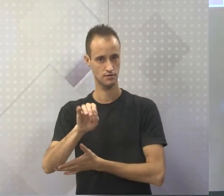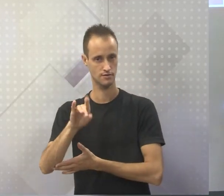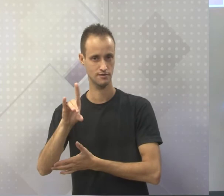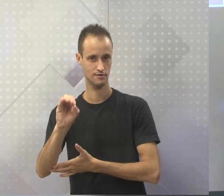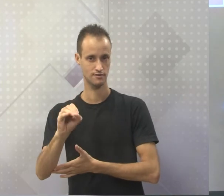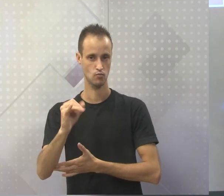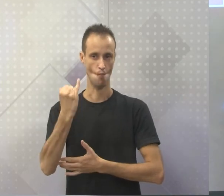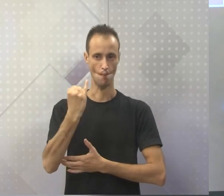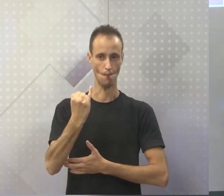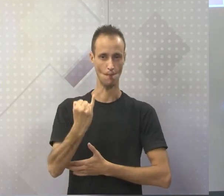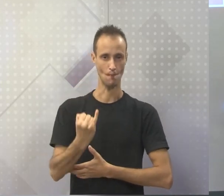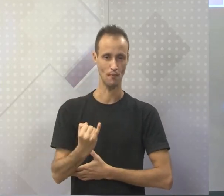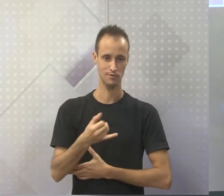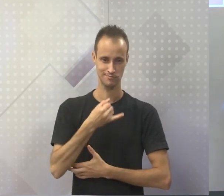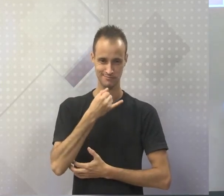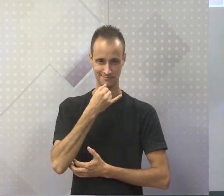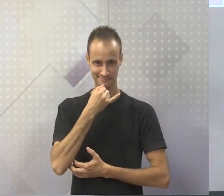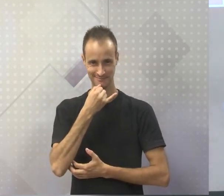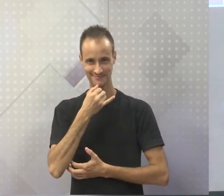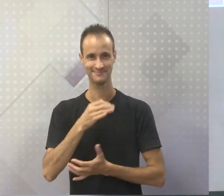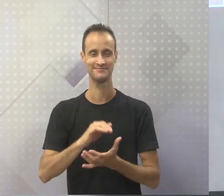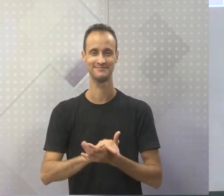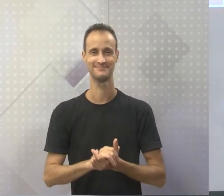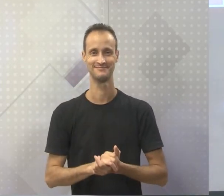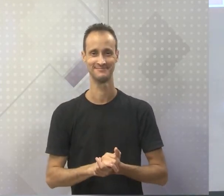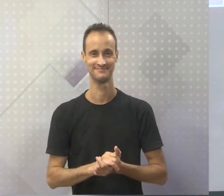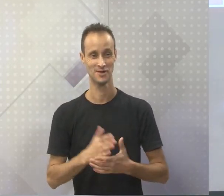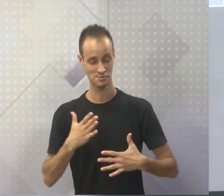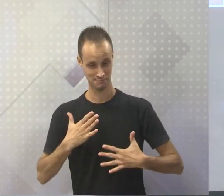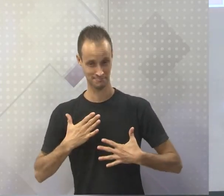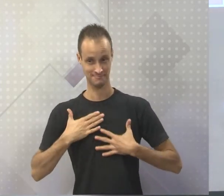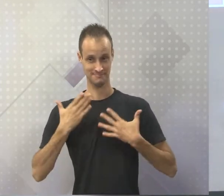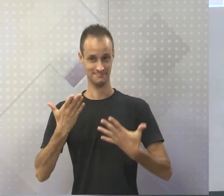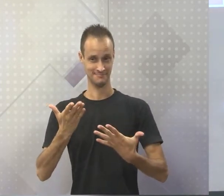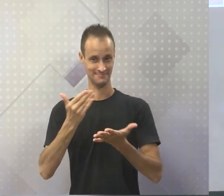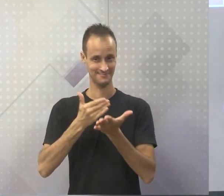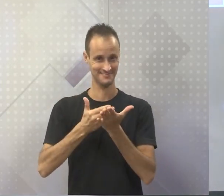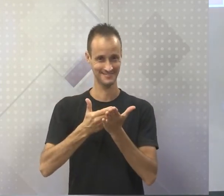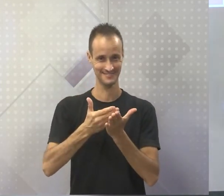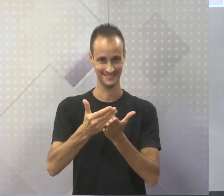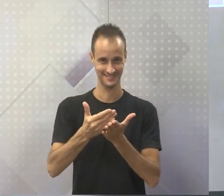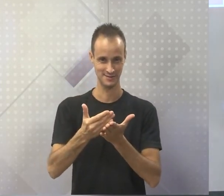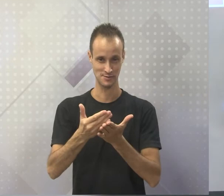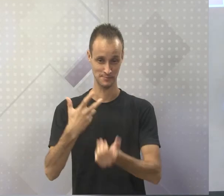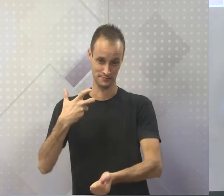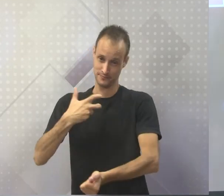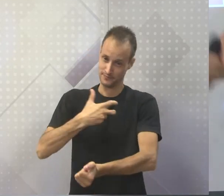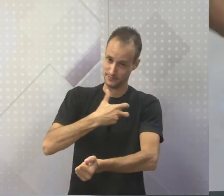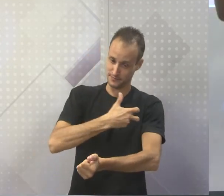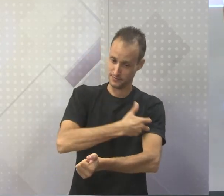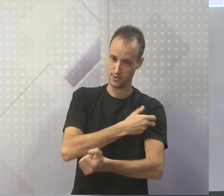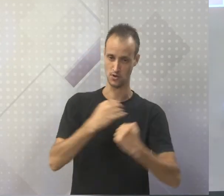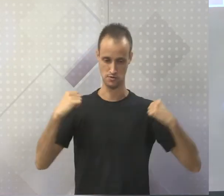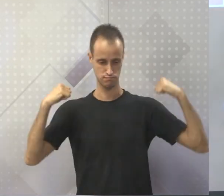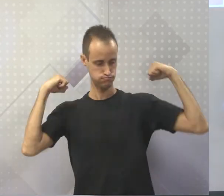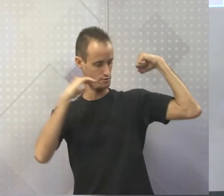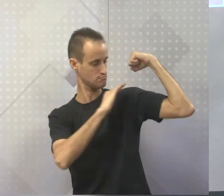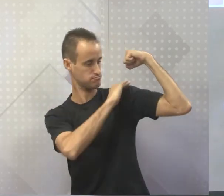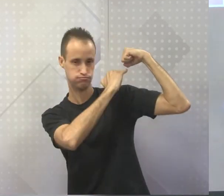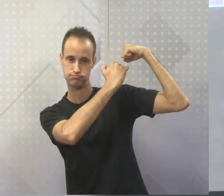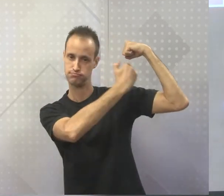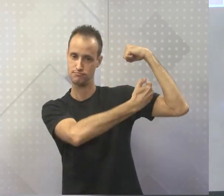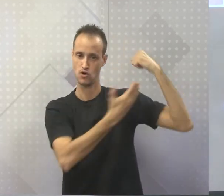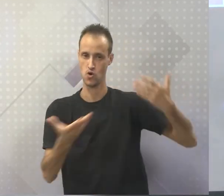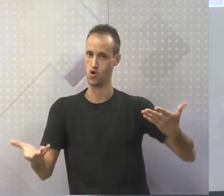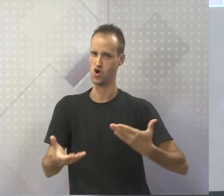magra, assim, meio triste com a vida e tal, né? E, de repente, eu comecei a tomar testosterona. Olha, Paulo, hoje